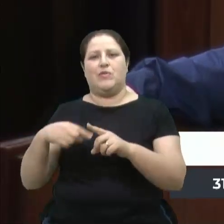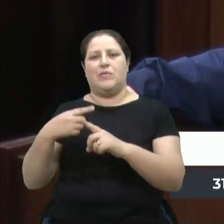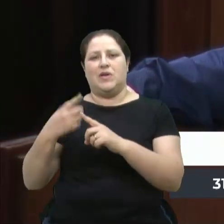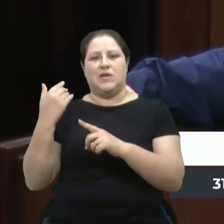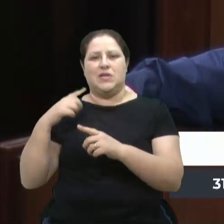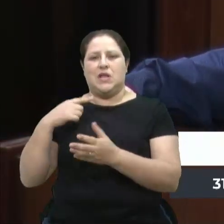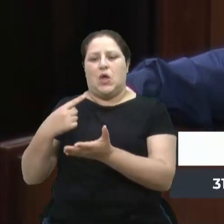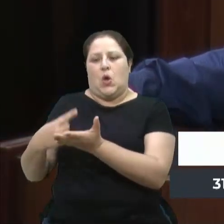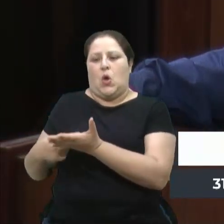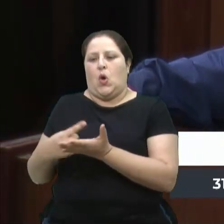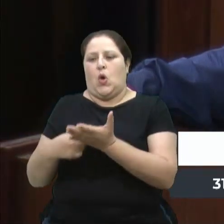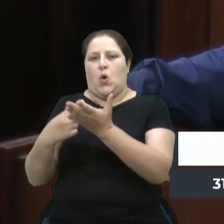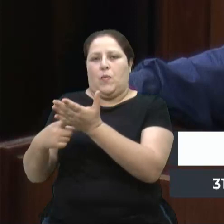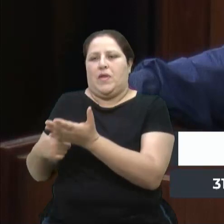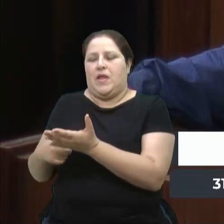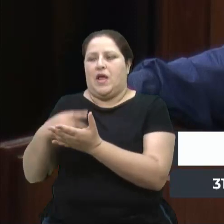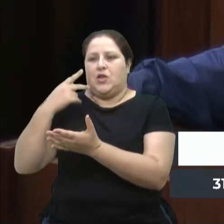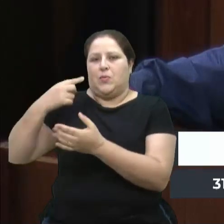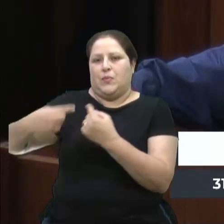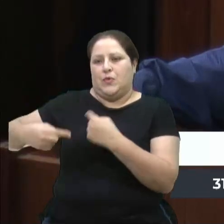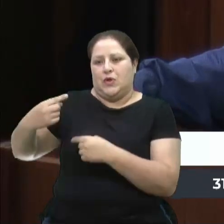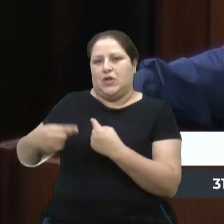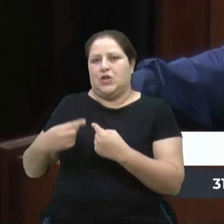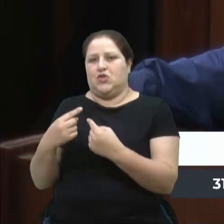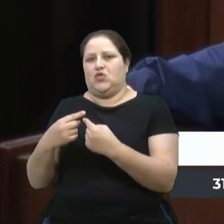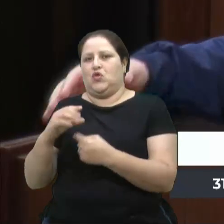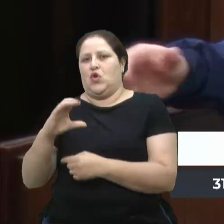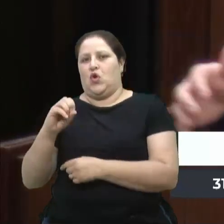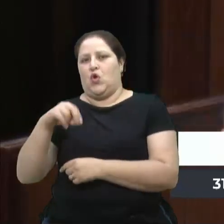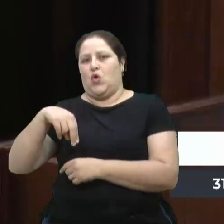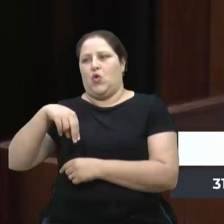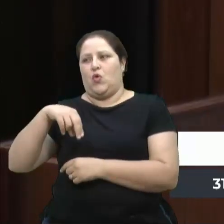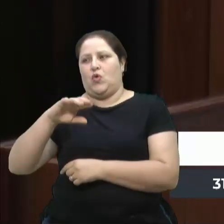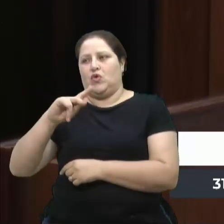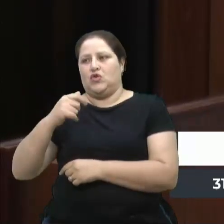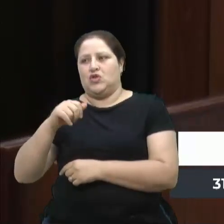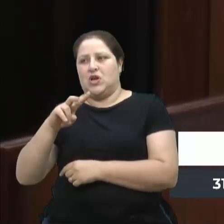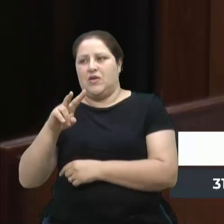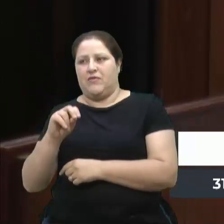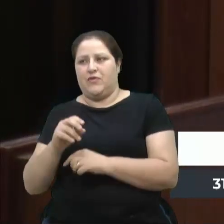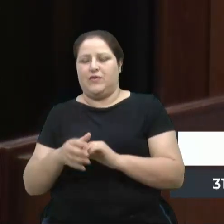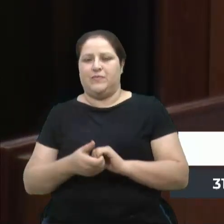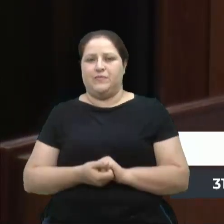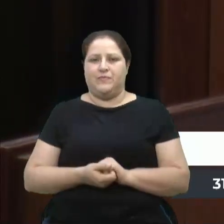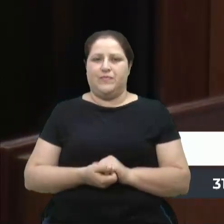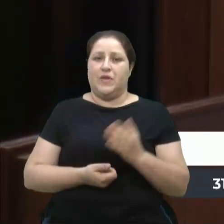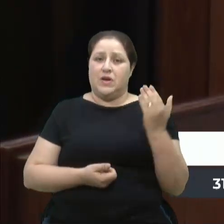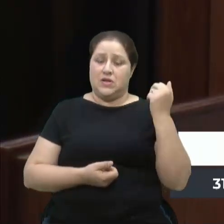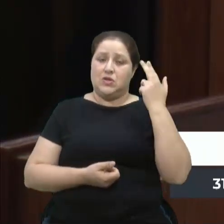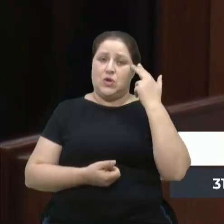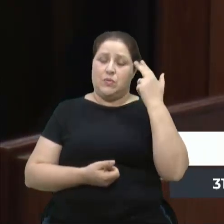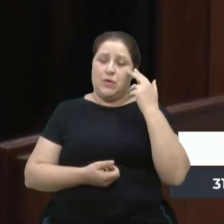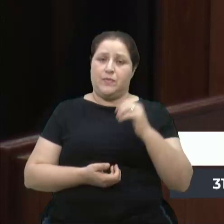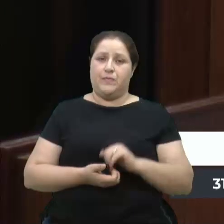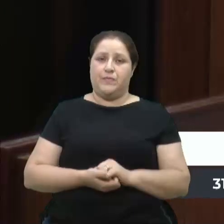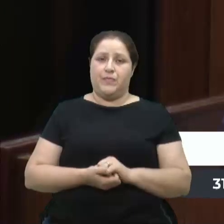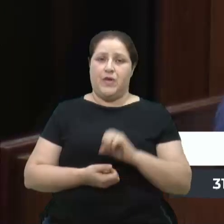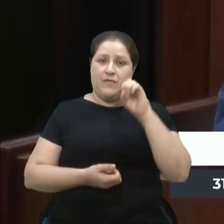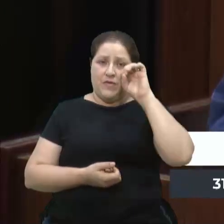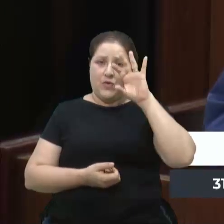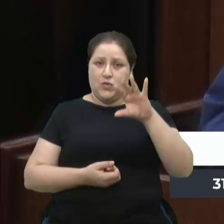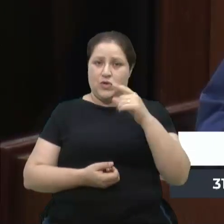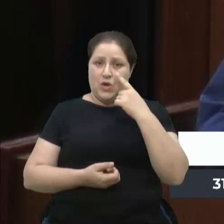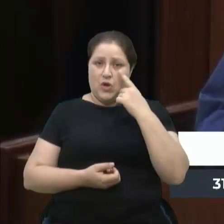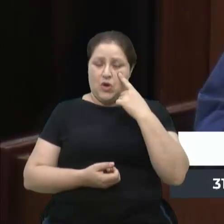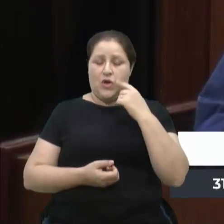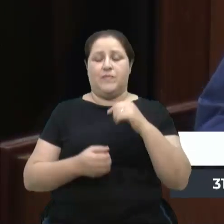conchavos políticos. E vereador Fiuza, as crianças têm um ginásio na escola